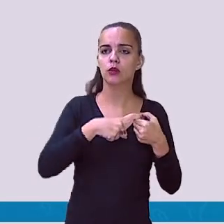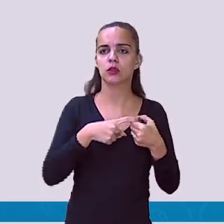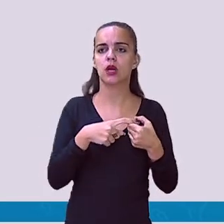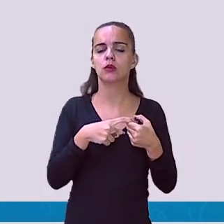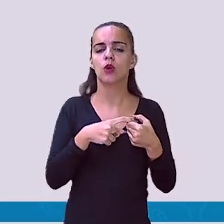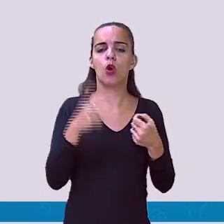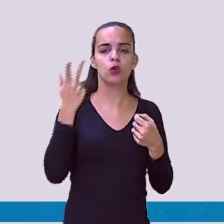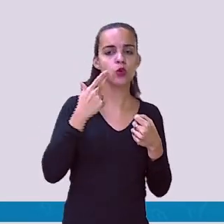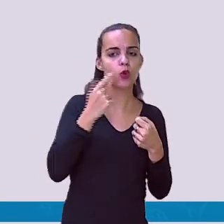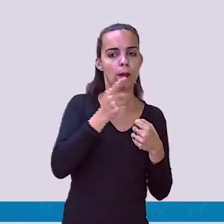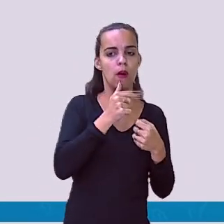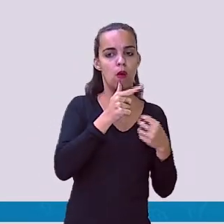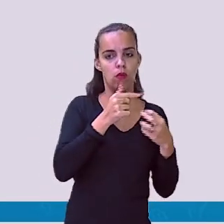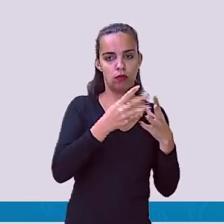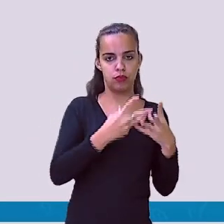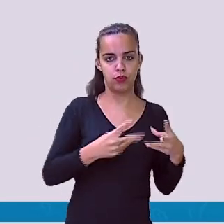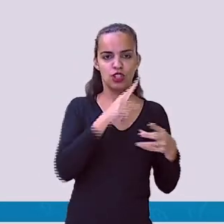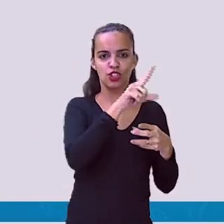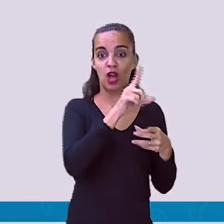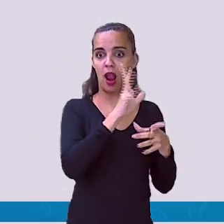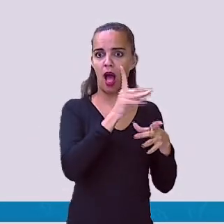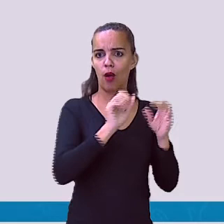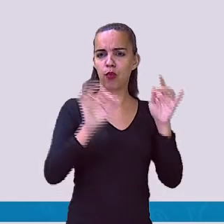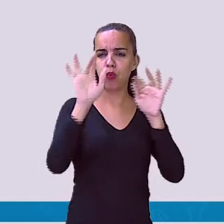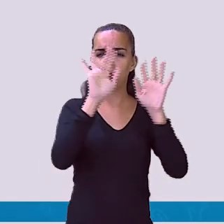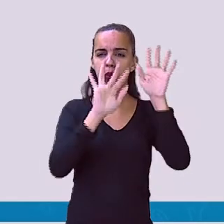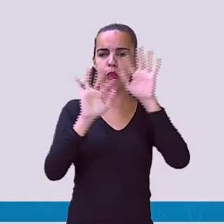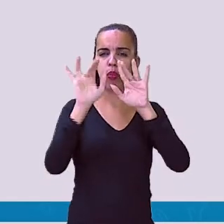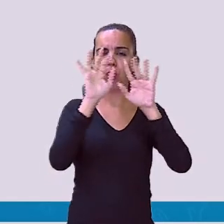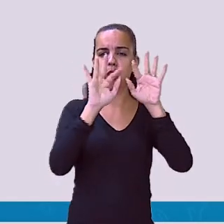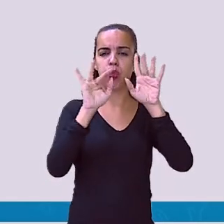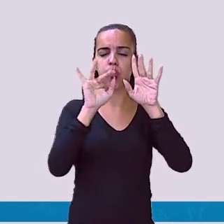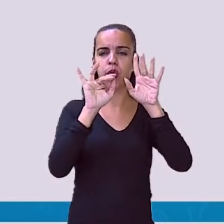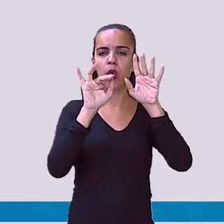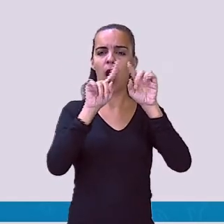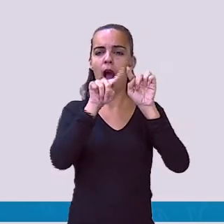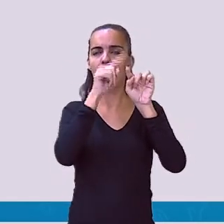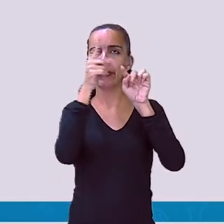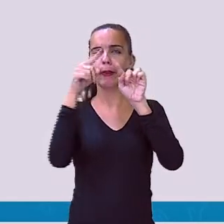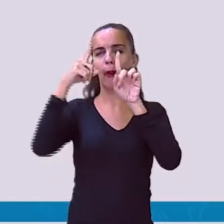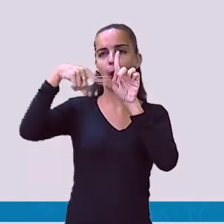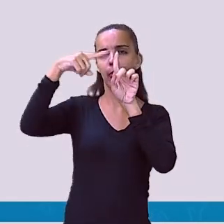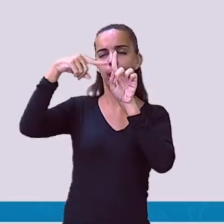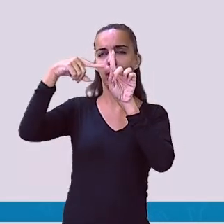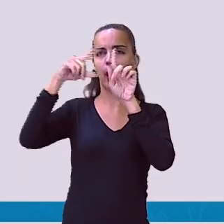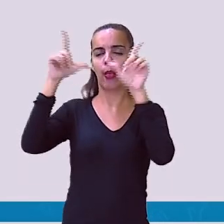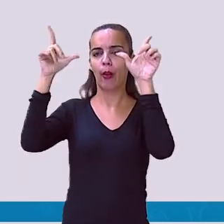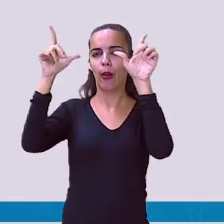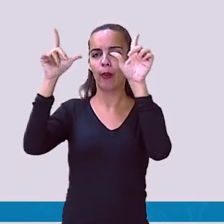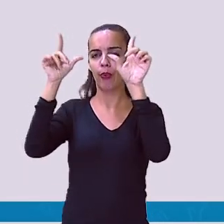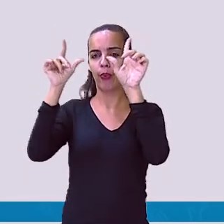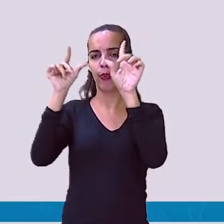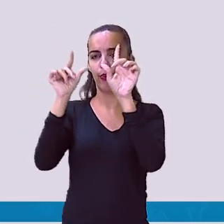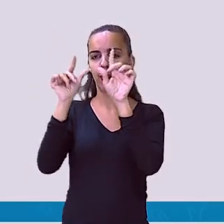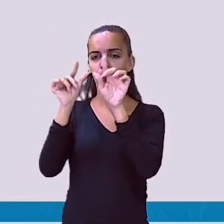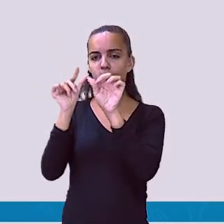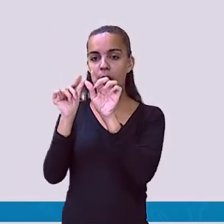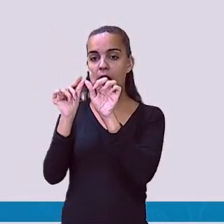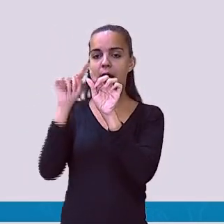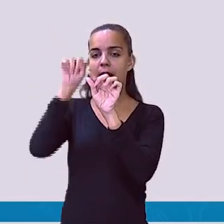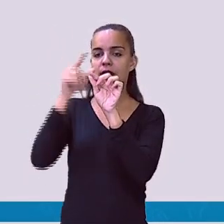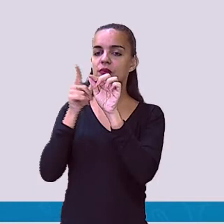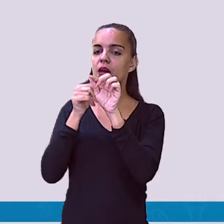seu estado físico original, que é o líquido. E aí ele é recolhido.